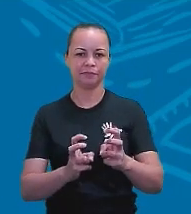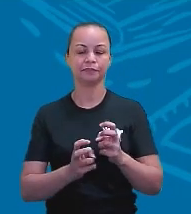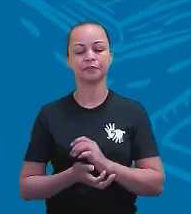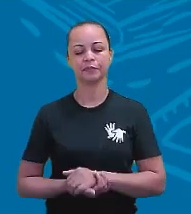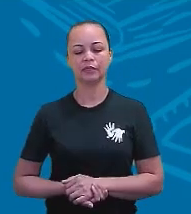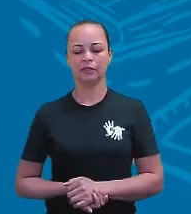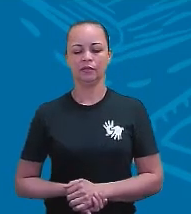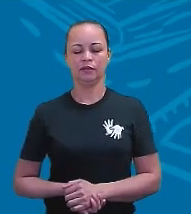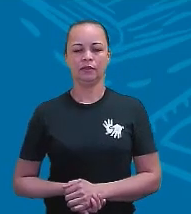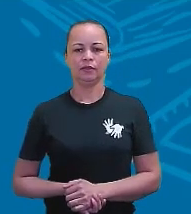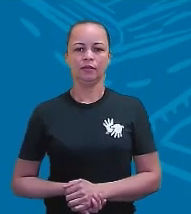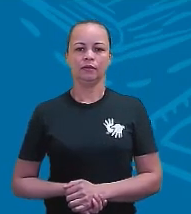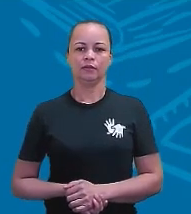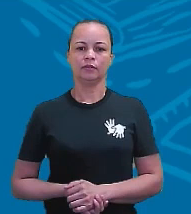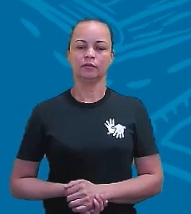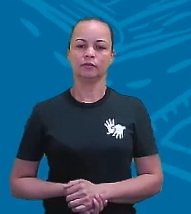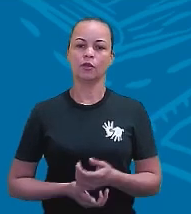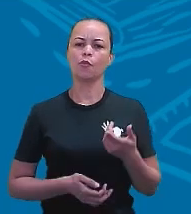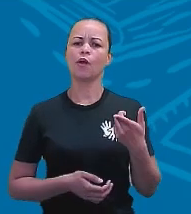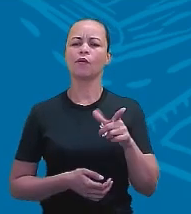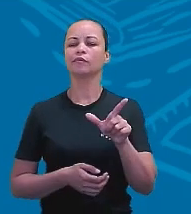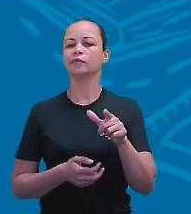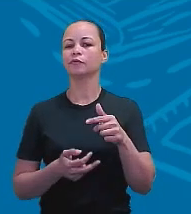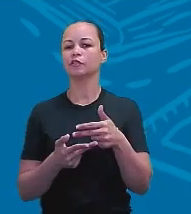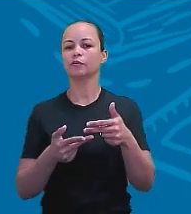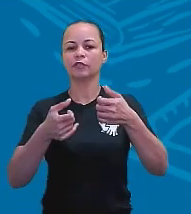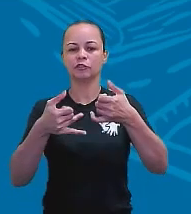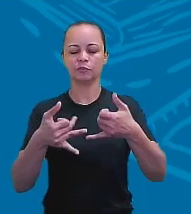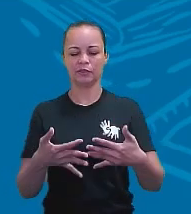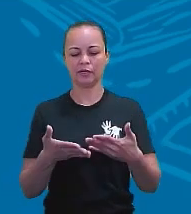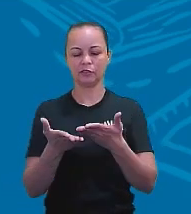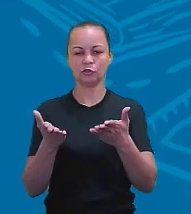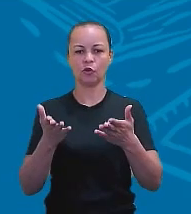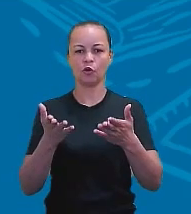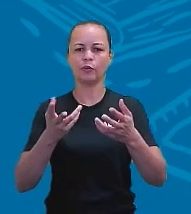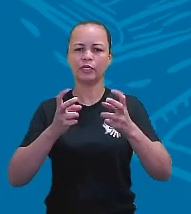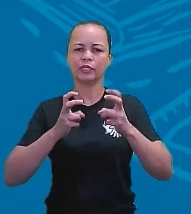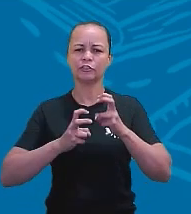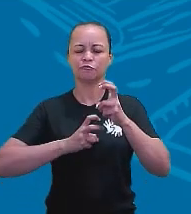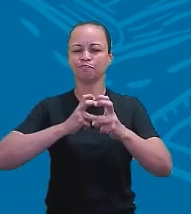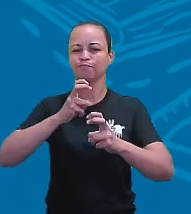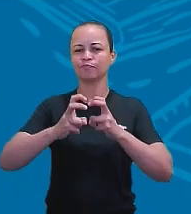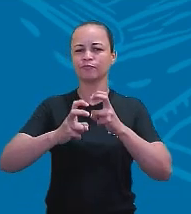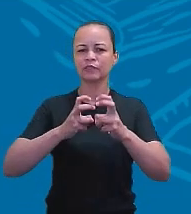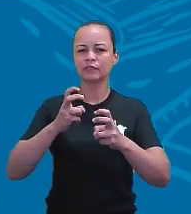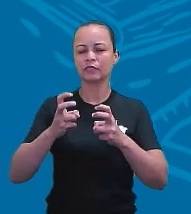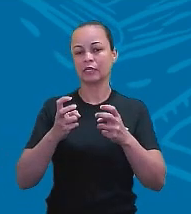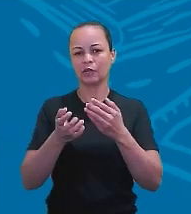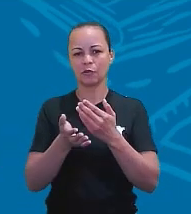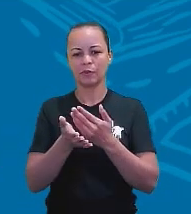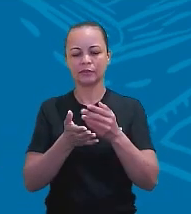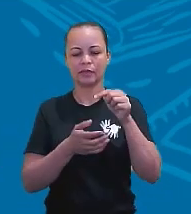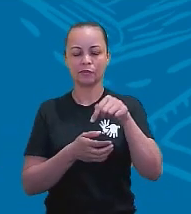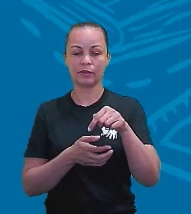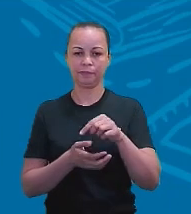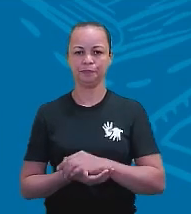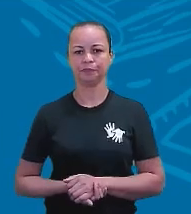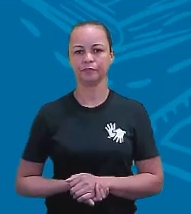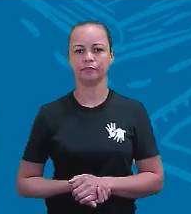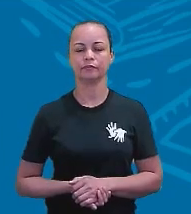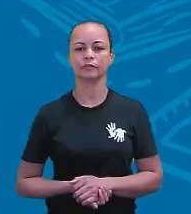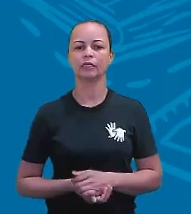e a gente tem outra coisa para falar sobre esses vagões, esses trens que passavam por aqui. Gente, além